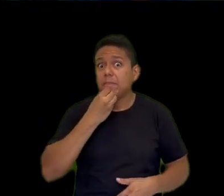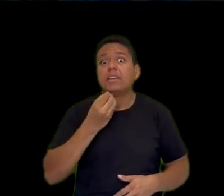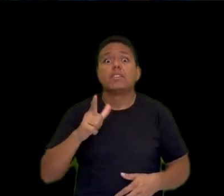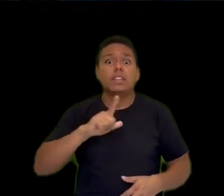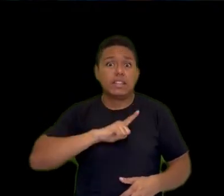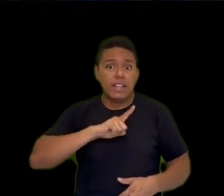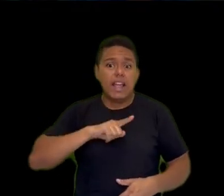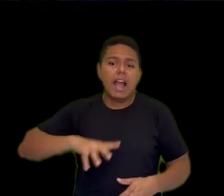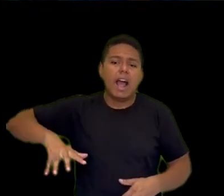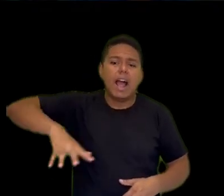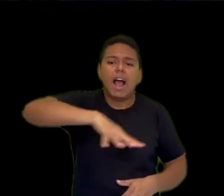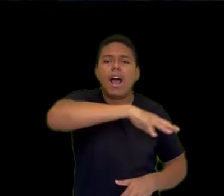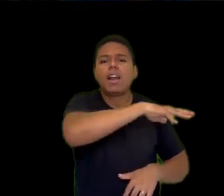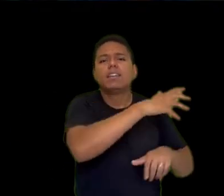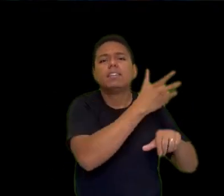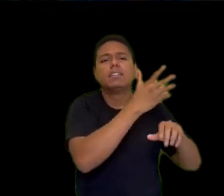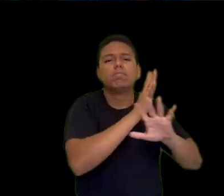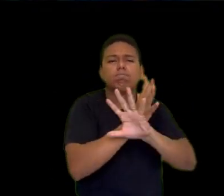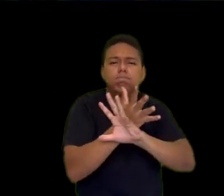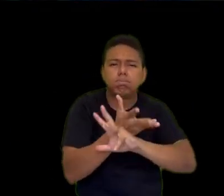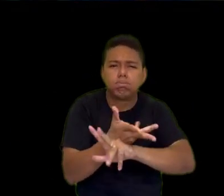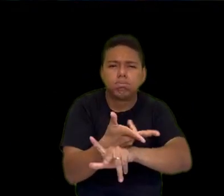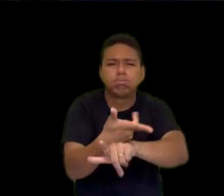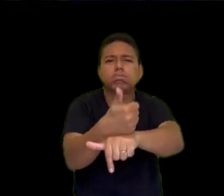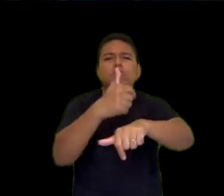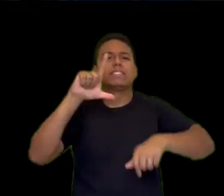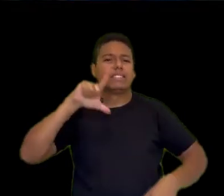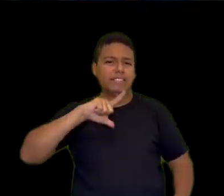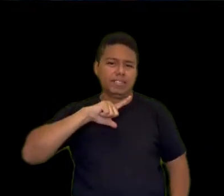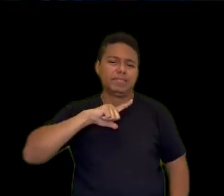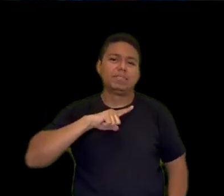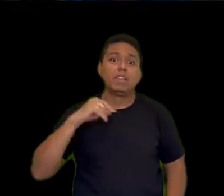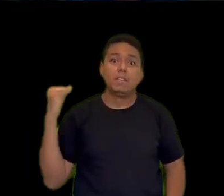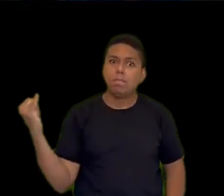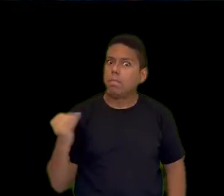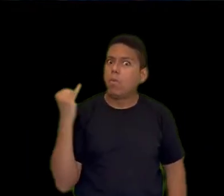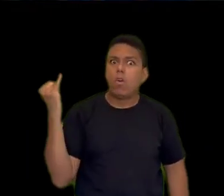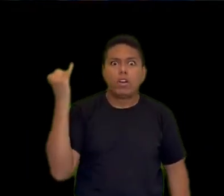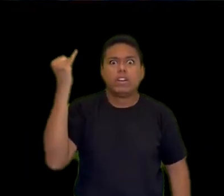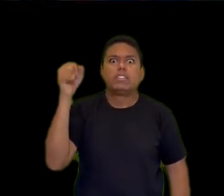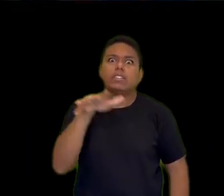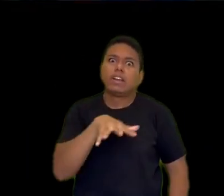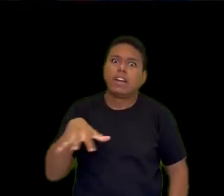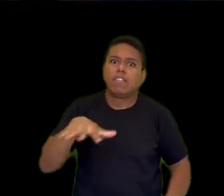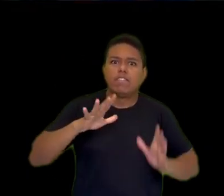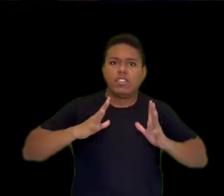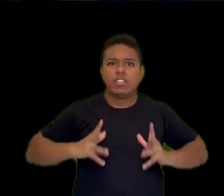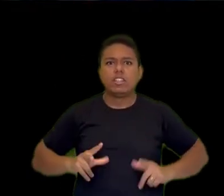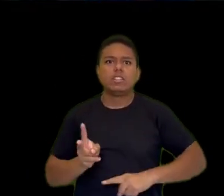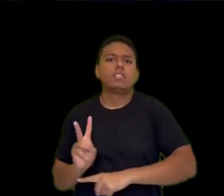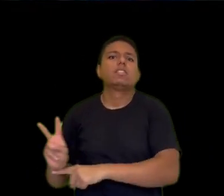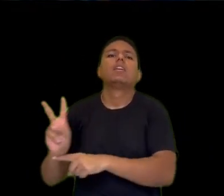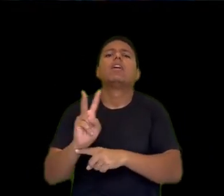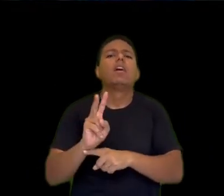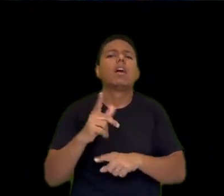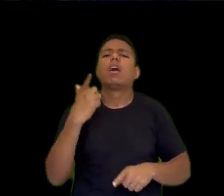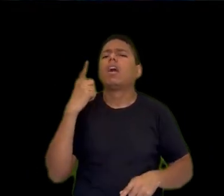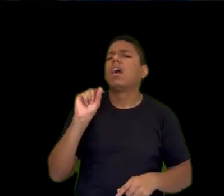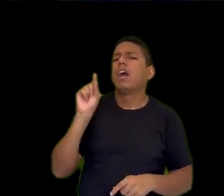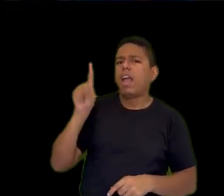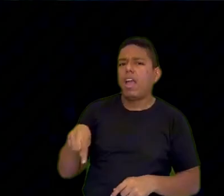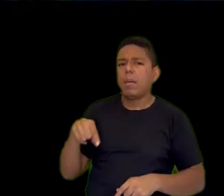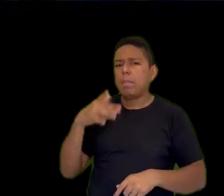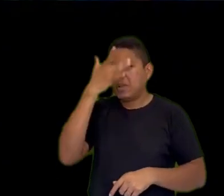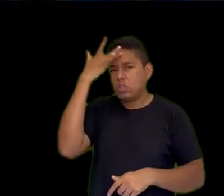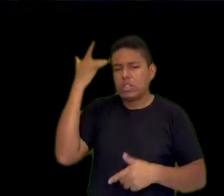vigilância sanitária. A vigilância sanitária não tem que ser feita ou composta só de farmacêuticos, só de enfermeiro,